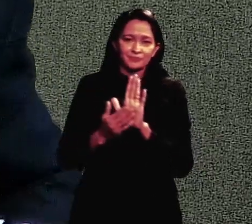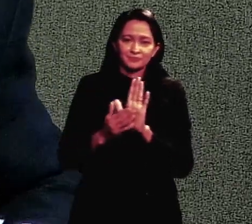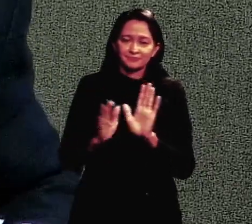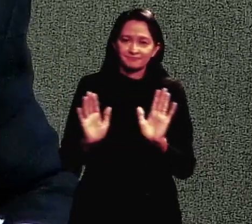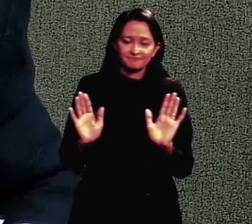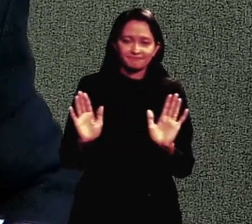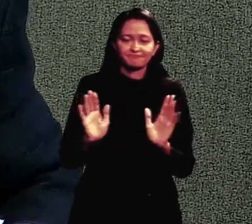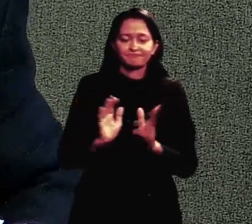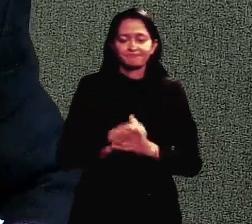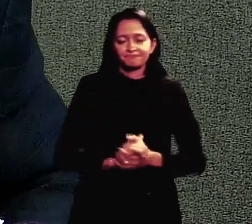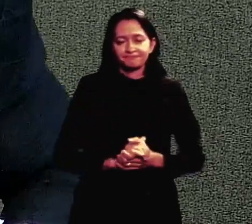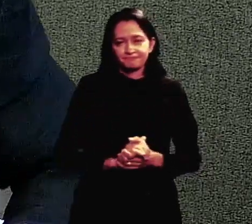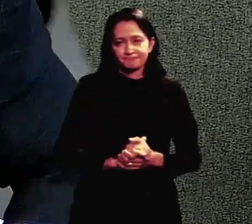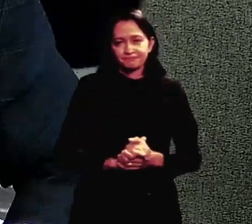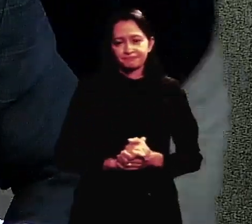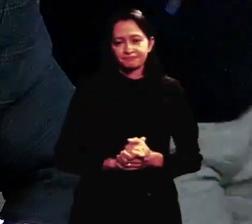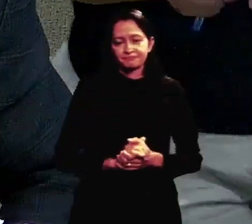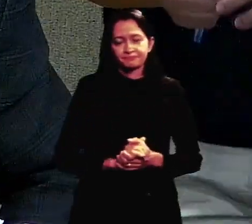do legislativo,